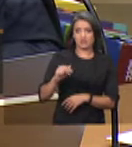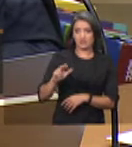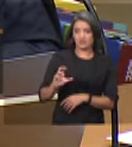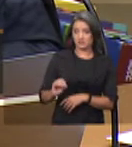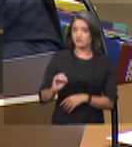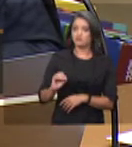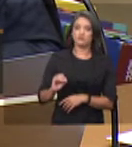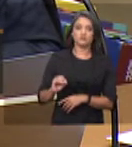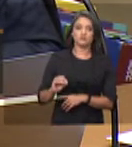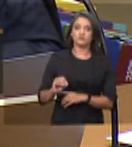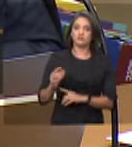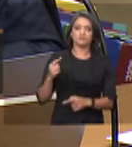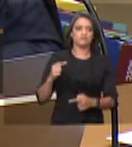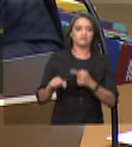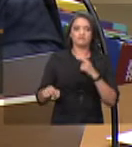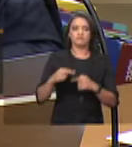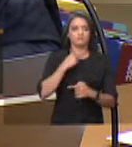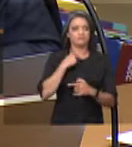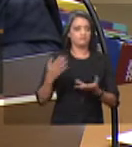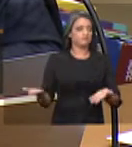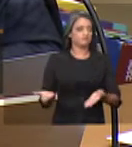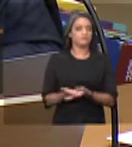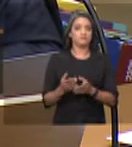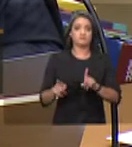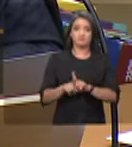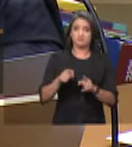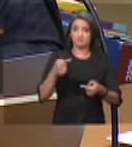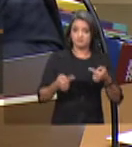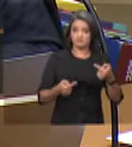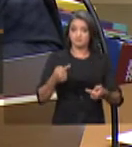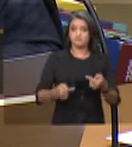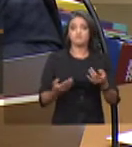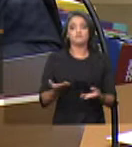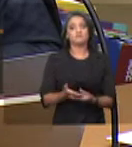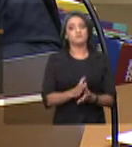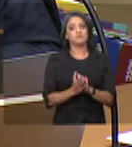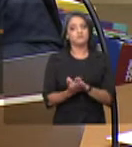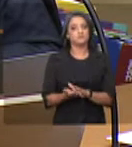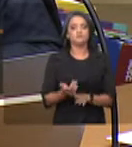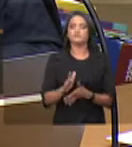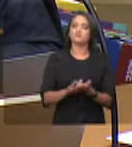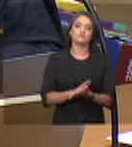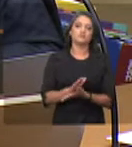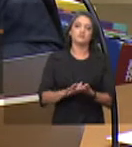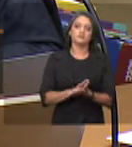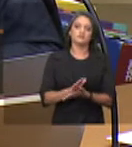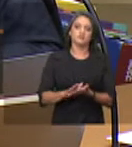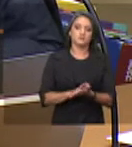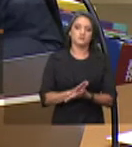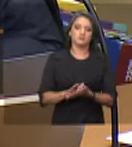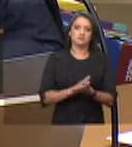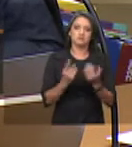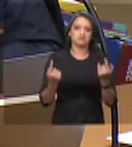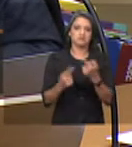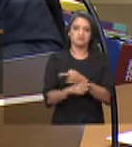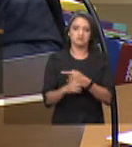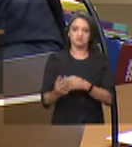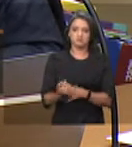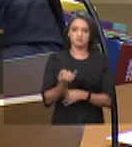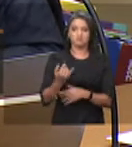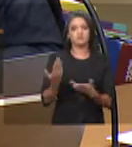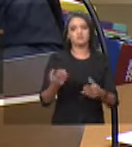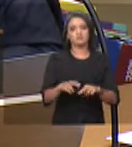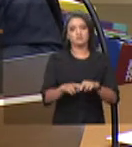no âmbito da discussão processual não haver controvérsia judicial relevante na pauta a